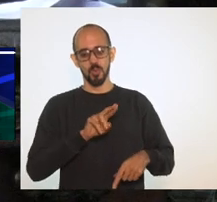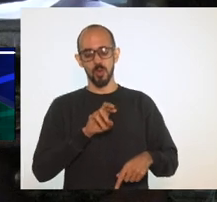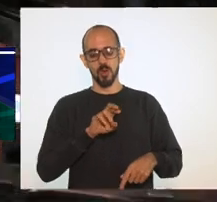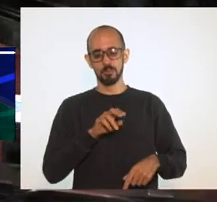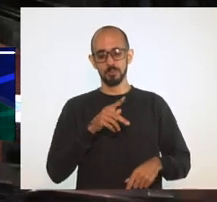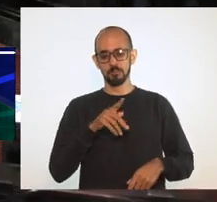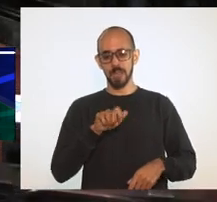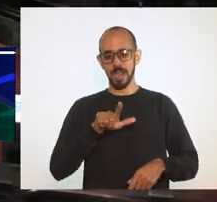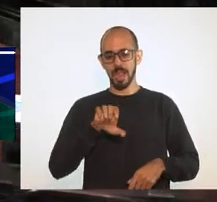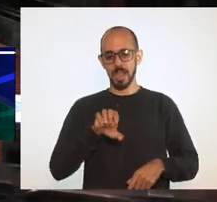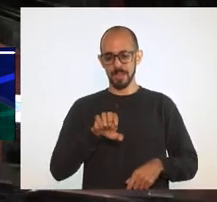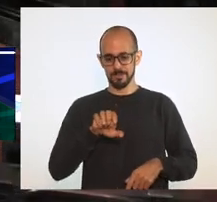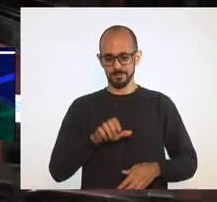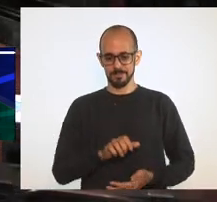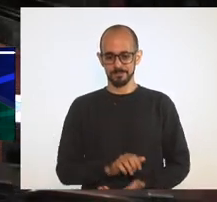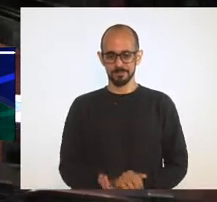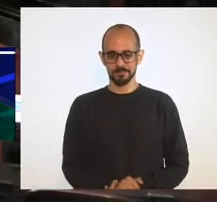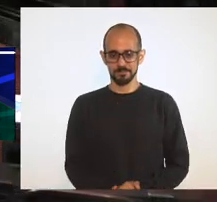Pacheco.